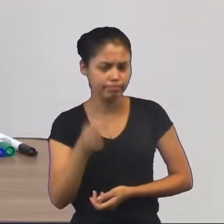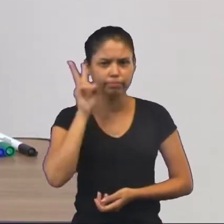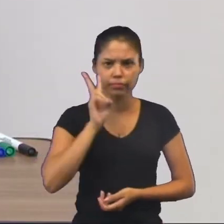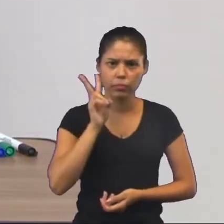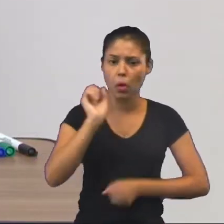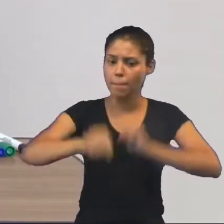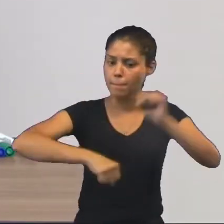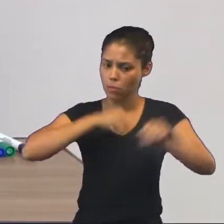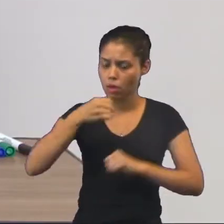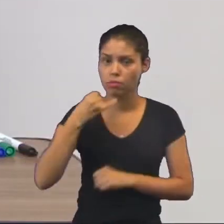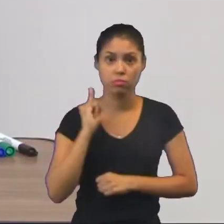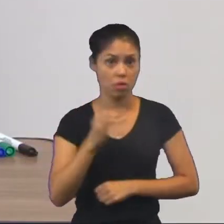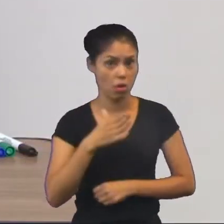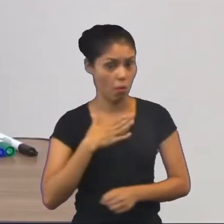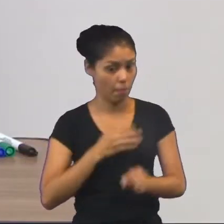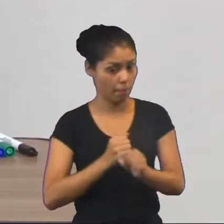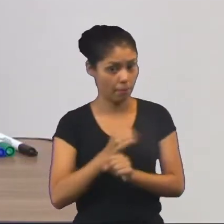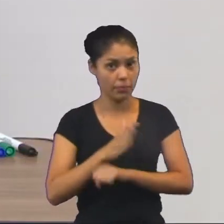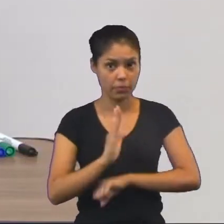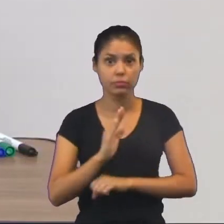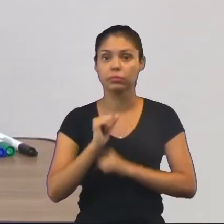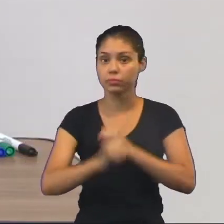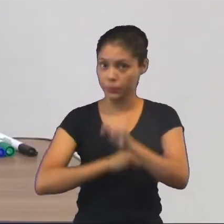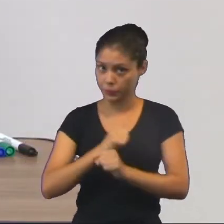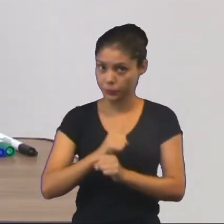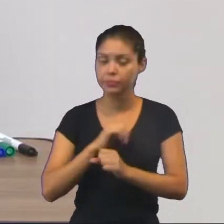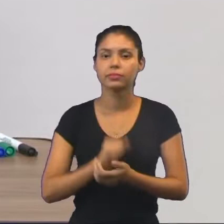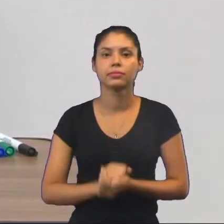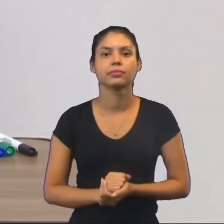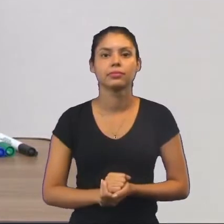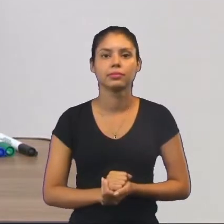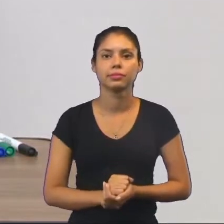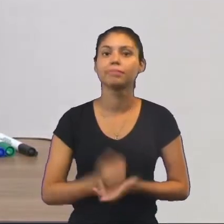uma bicicleta se eu passasse de ano? E